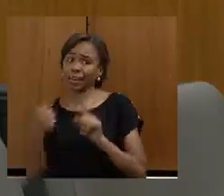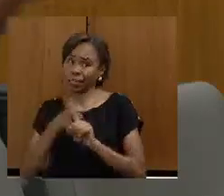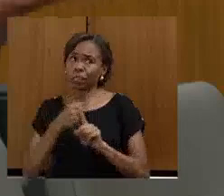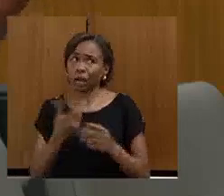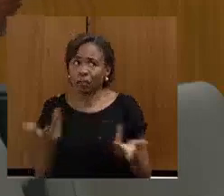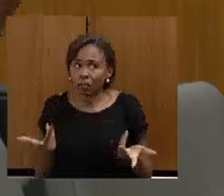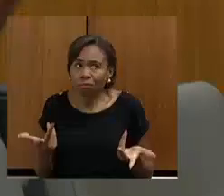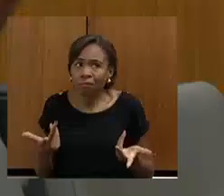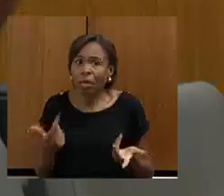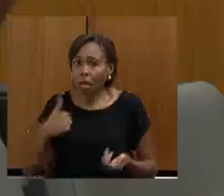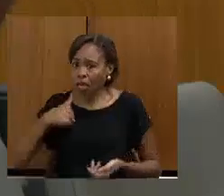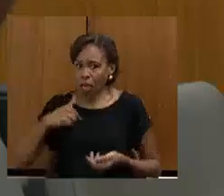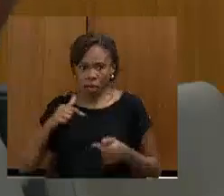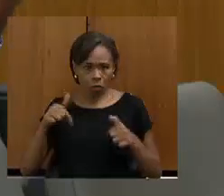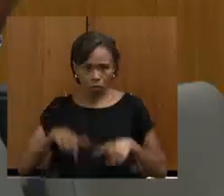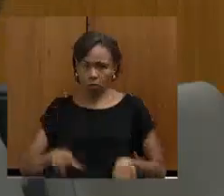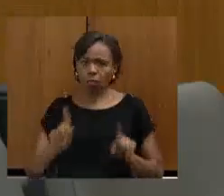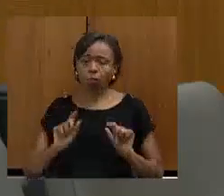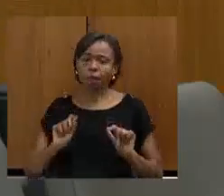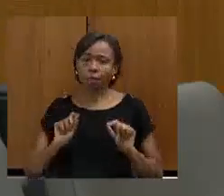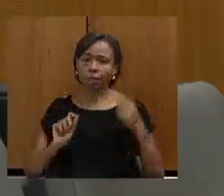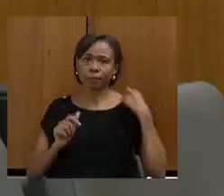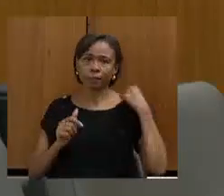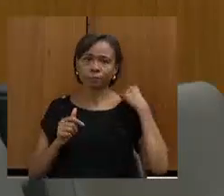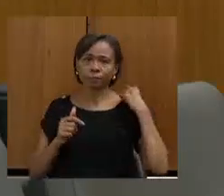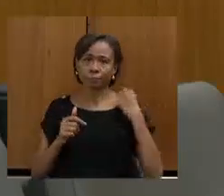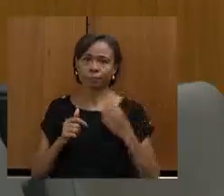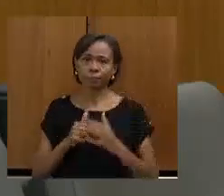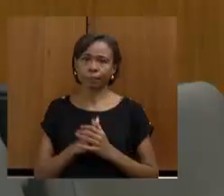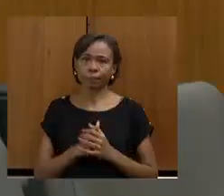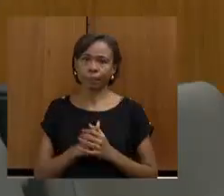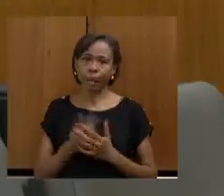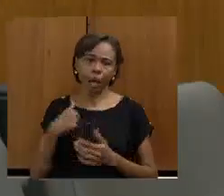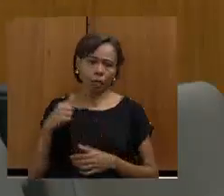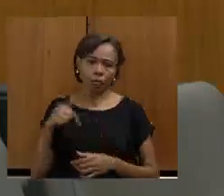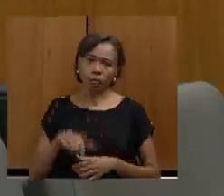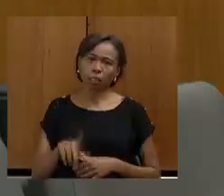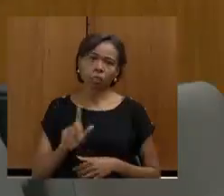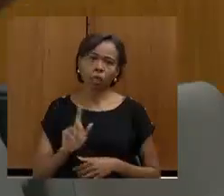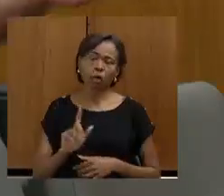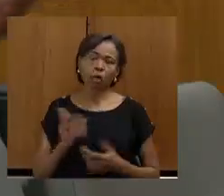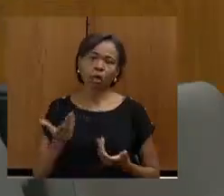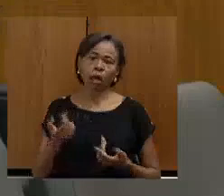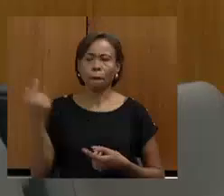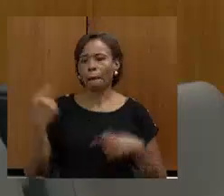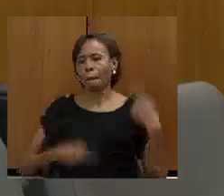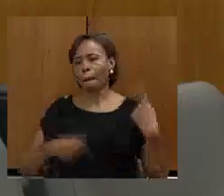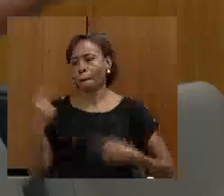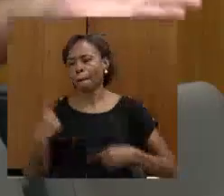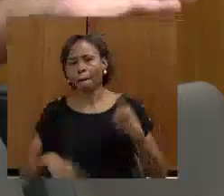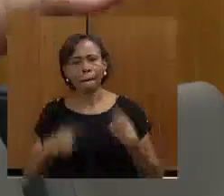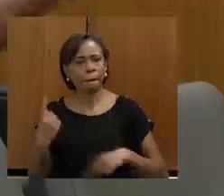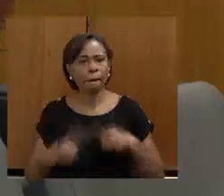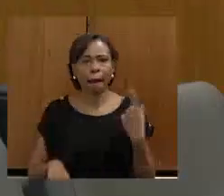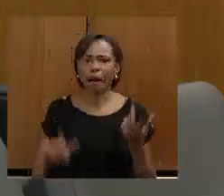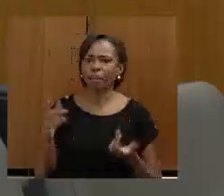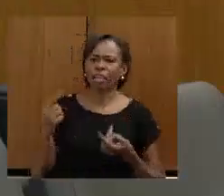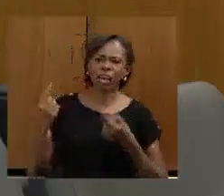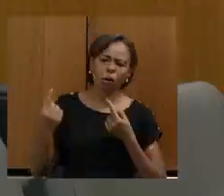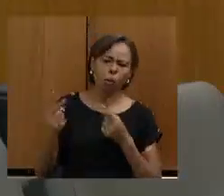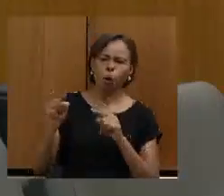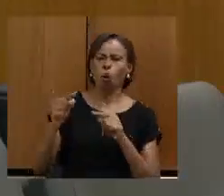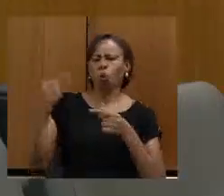debater ou criar embates com a Diva,